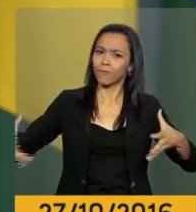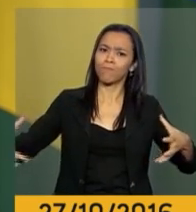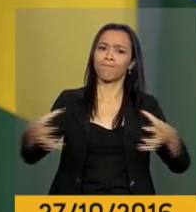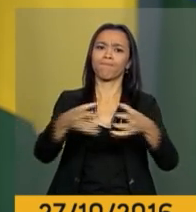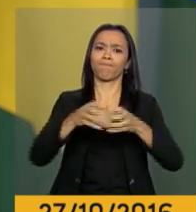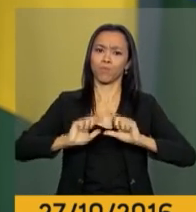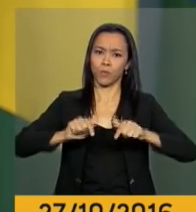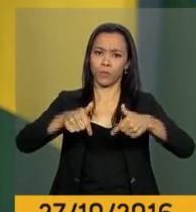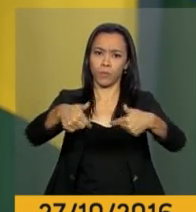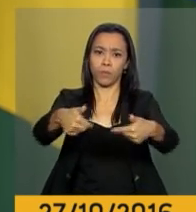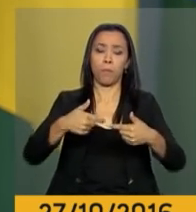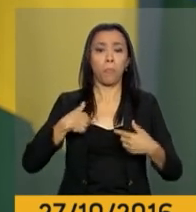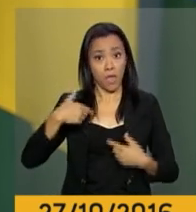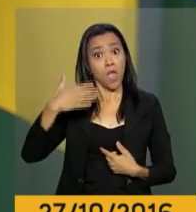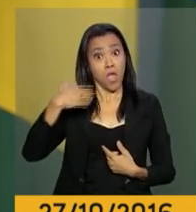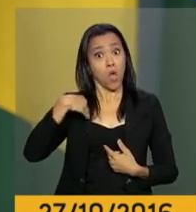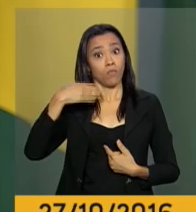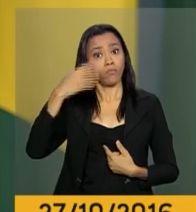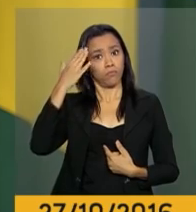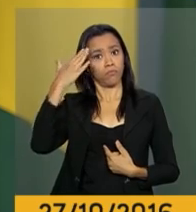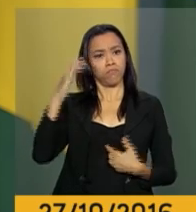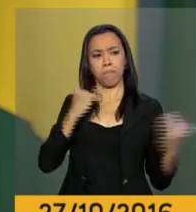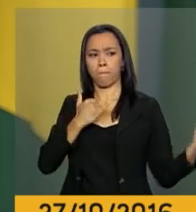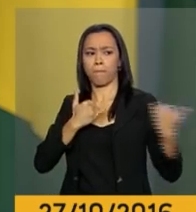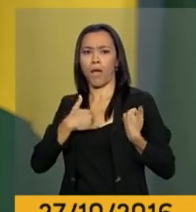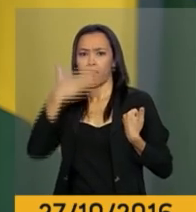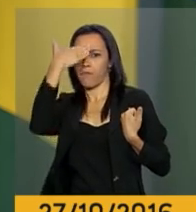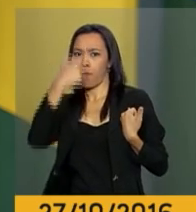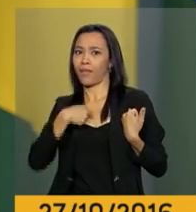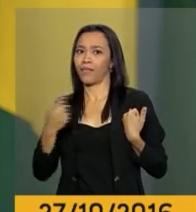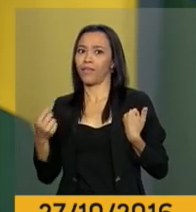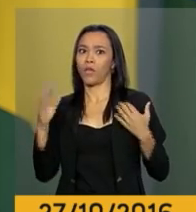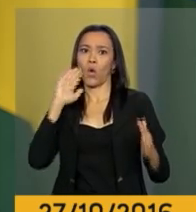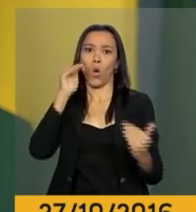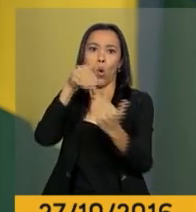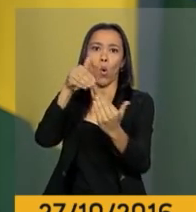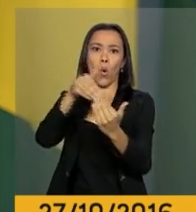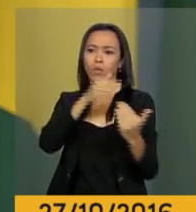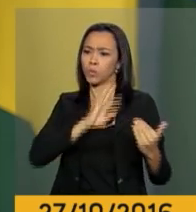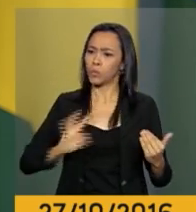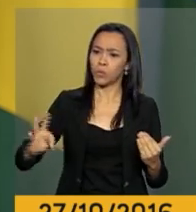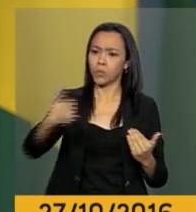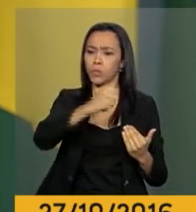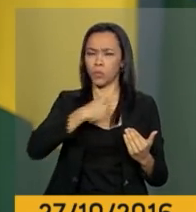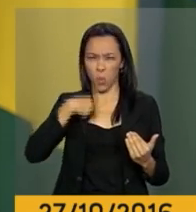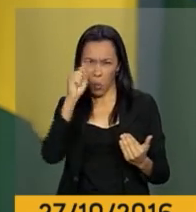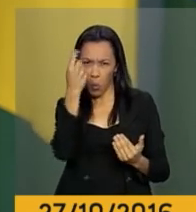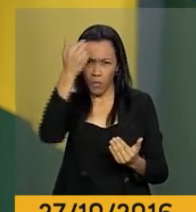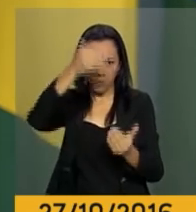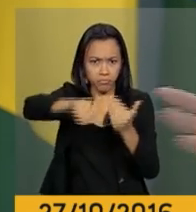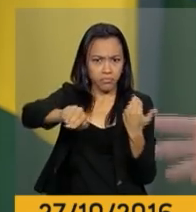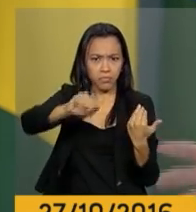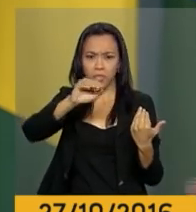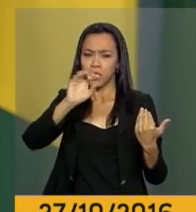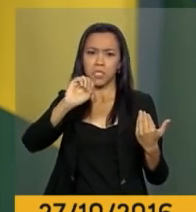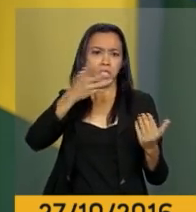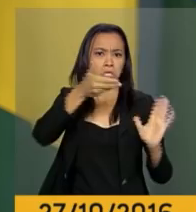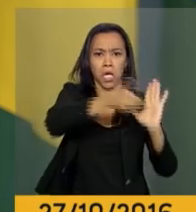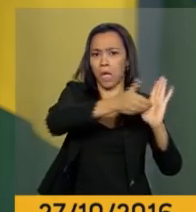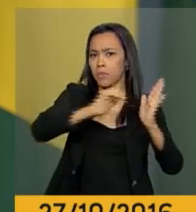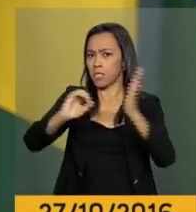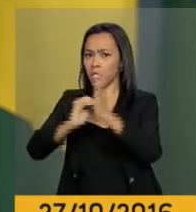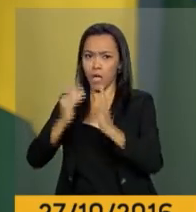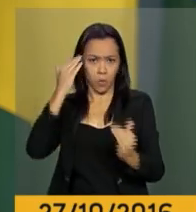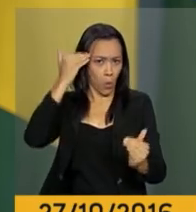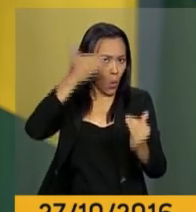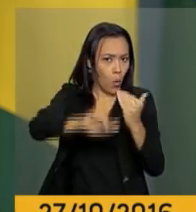até que houve unanimidade, Rodrigo, nessa matéria. Não houve um voto divergente, seja na Câmara ou seja no